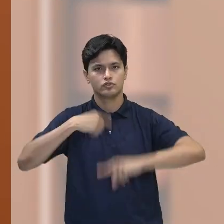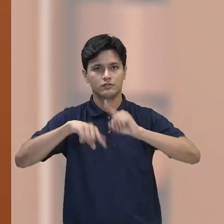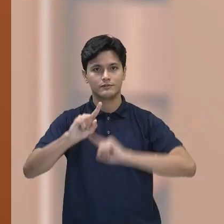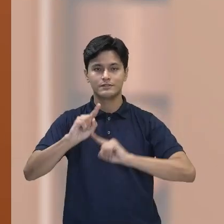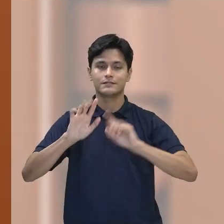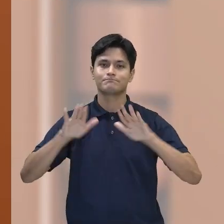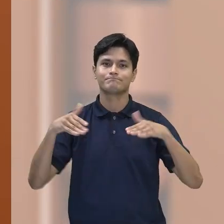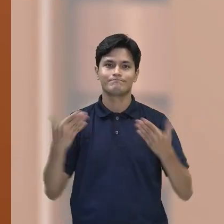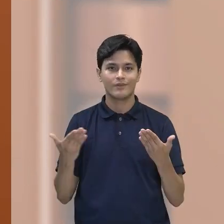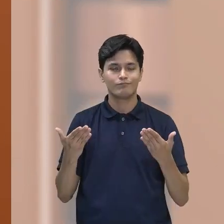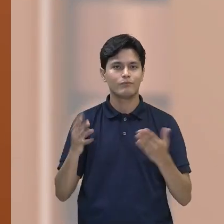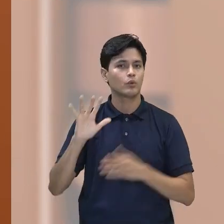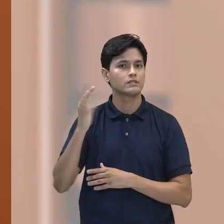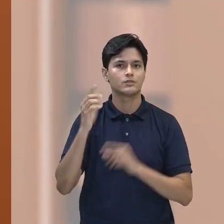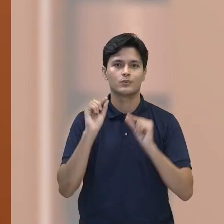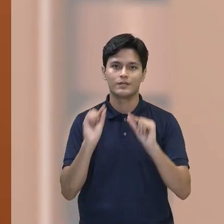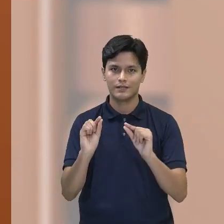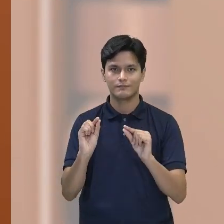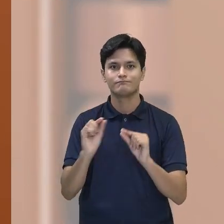quê?